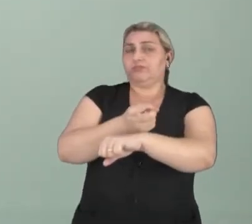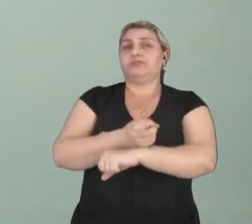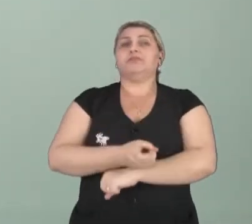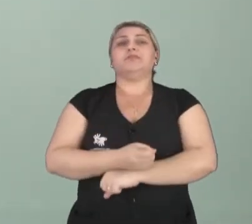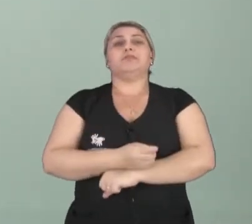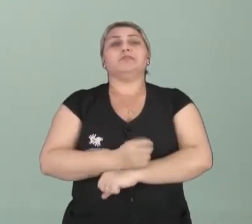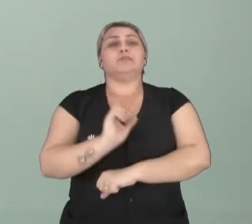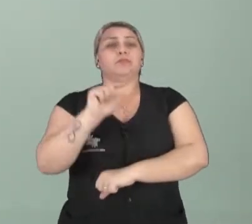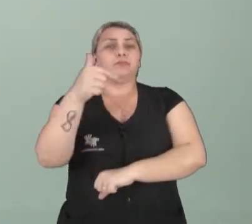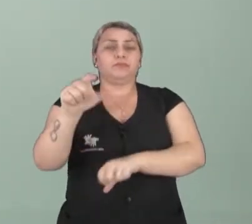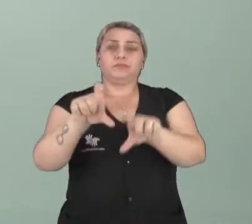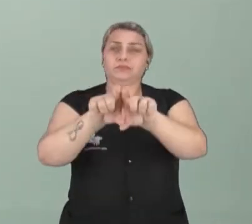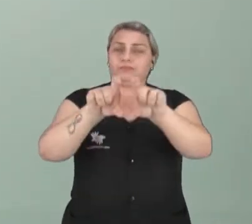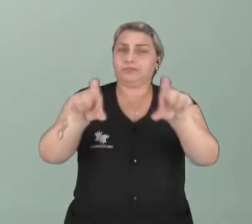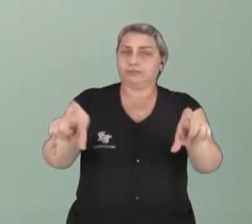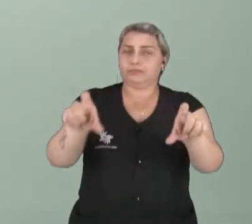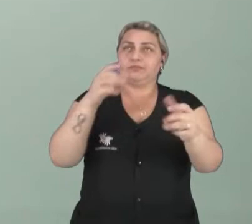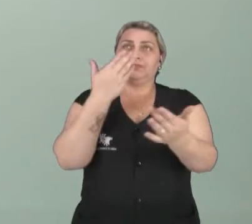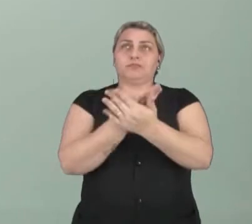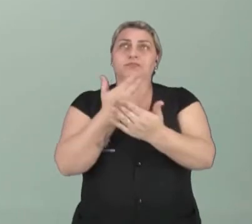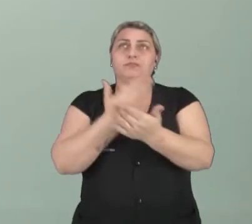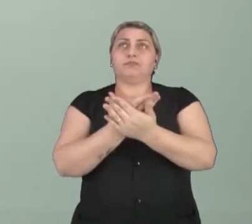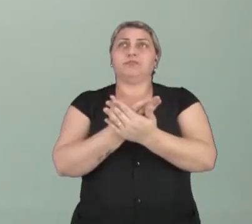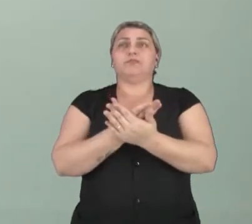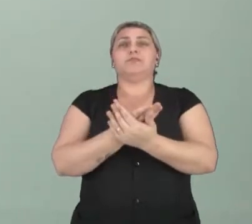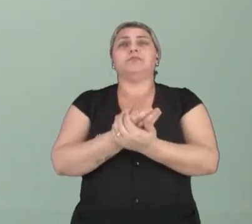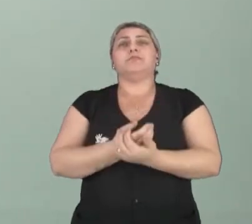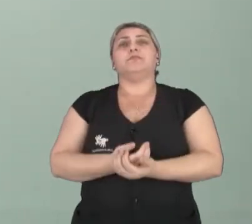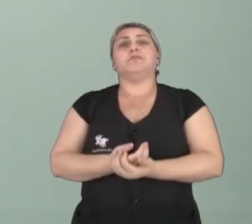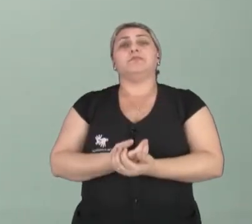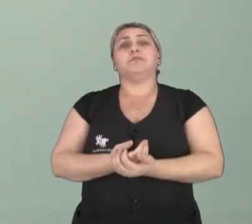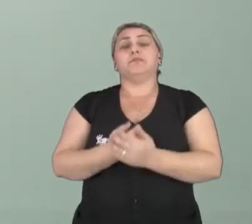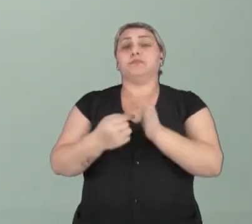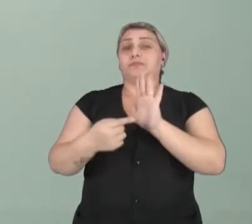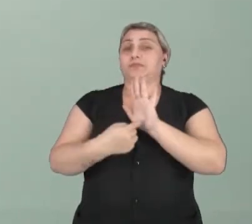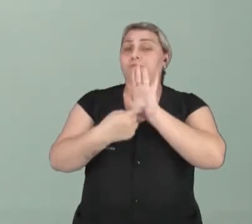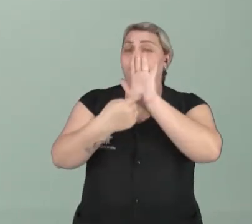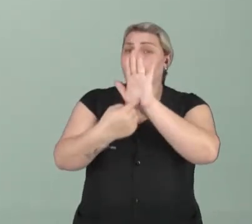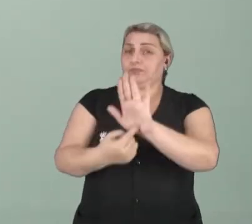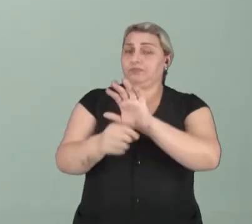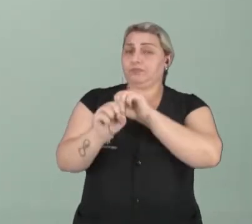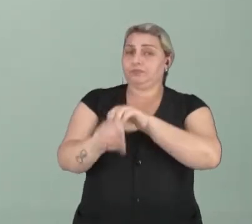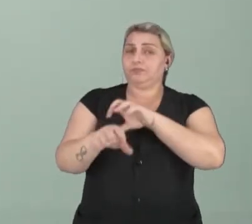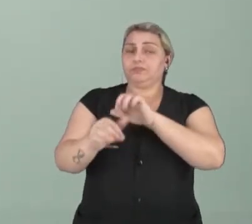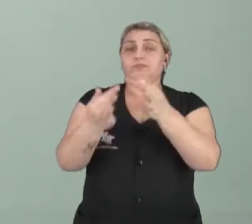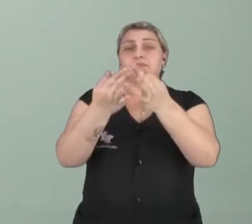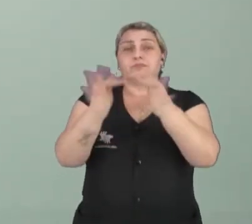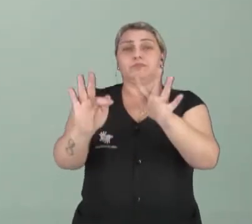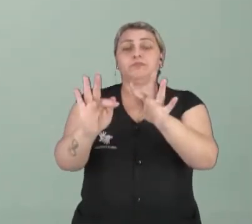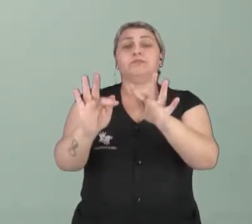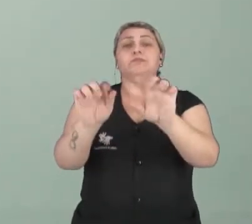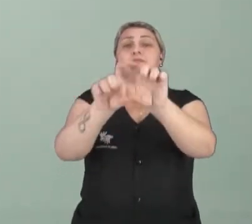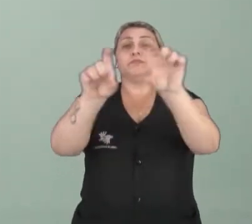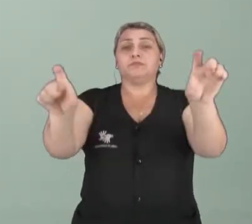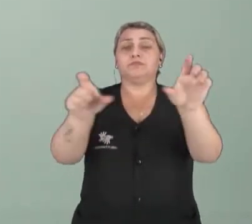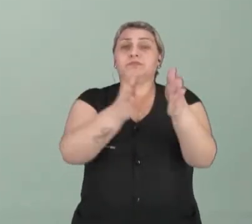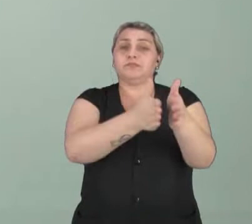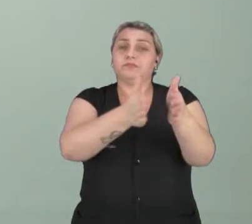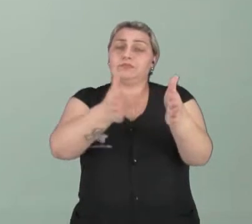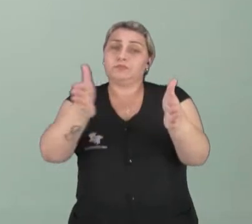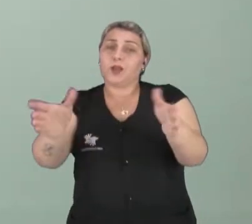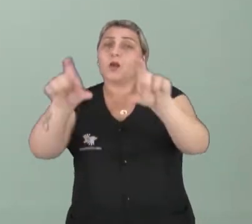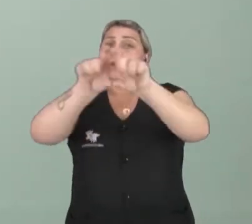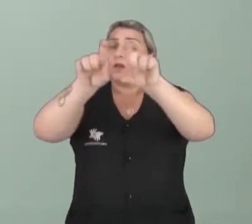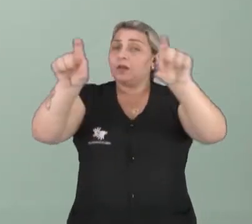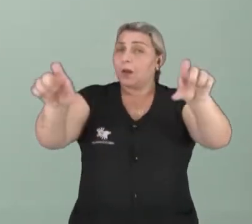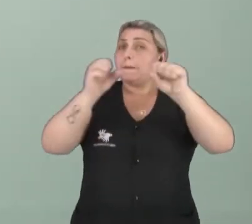tá certo? Lá na aula que nós tratamos só sobre frase, oração e período, a gente disse que